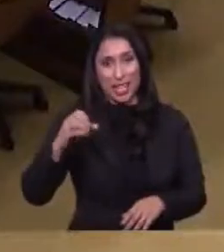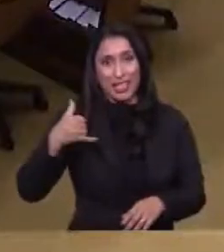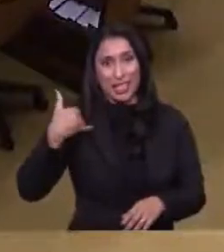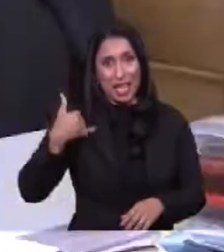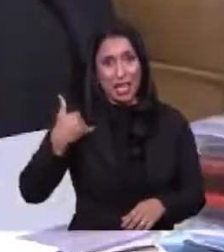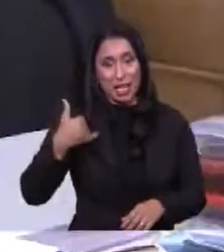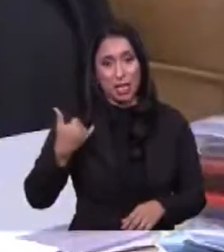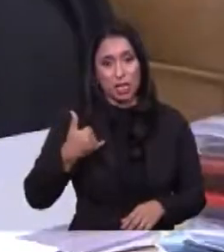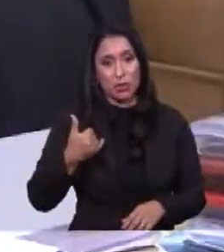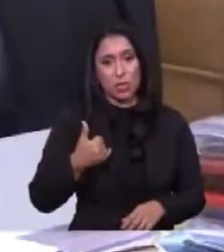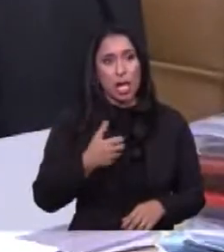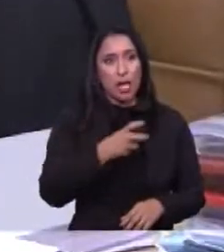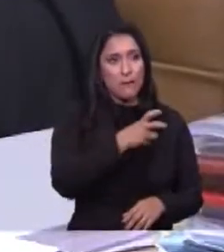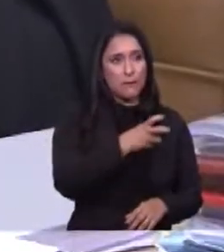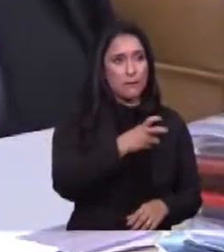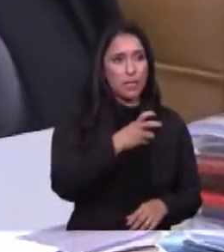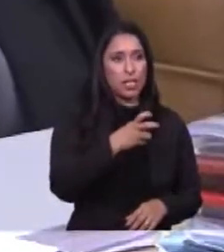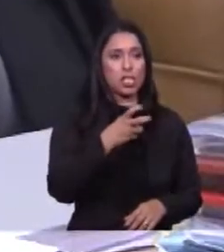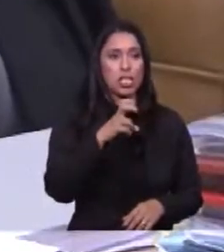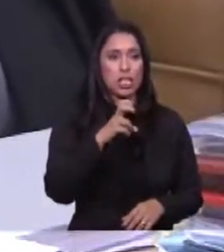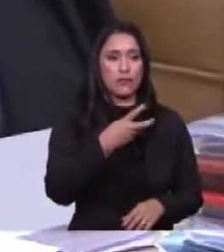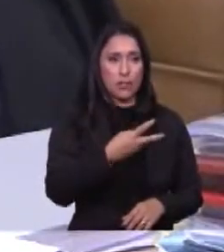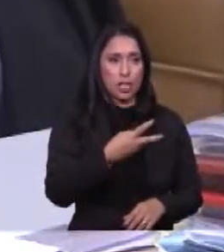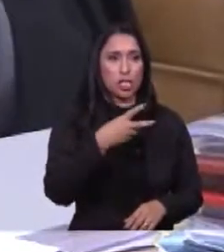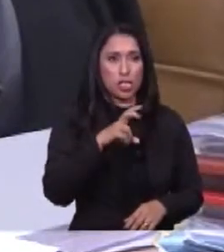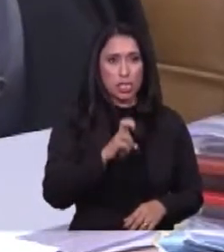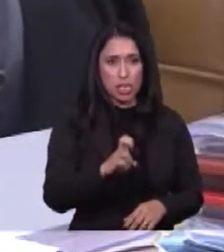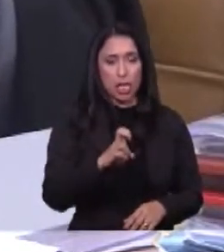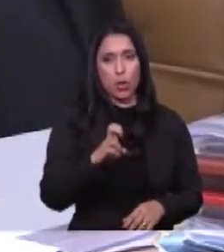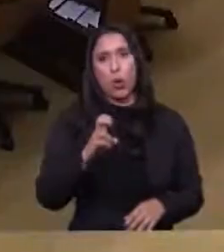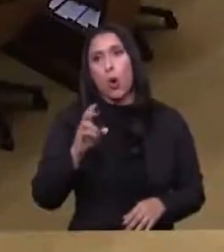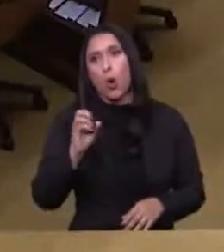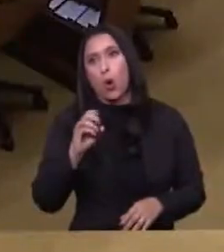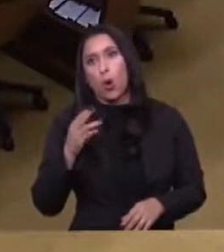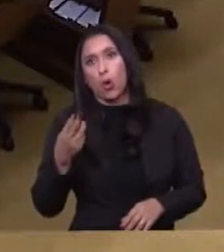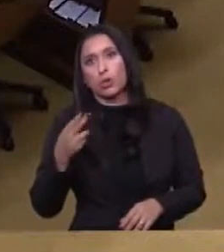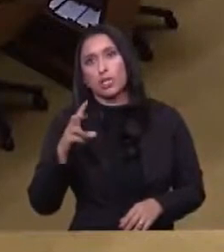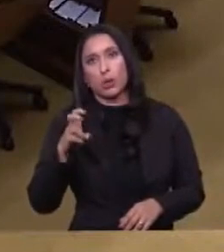dá entre 25 e 59, nas mesmas condições onde